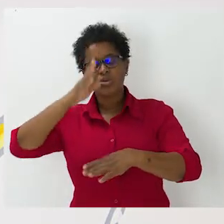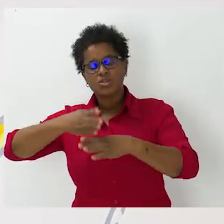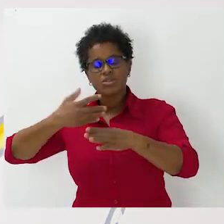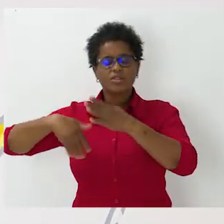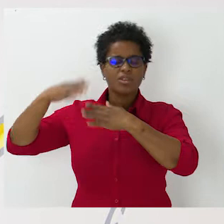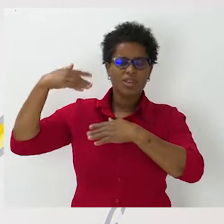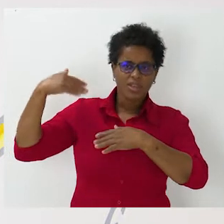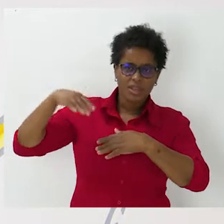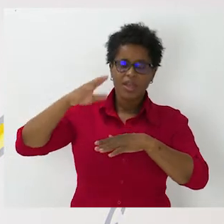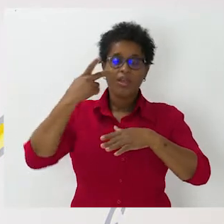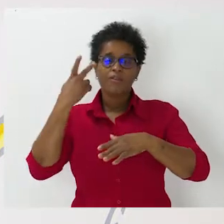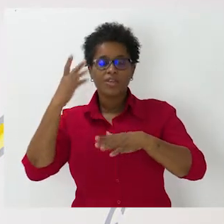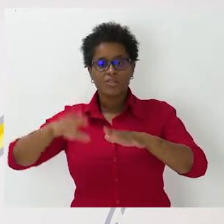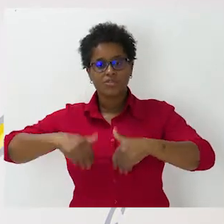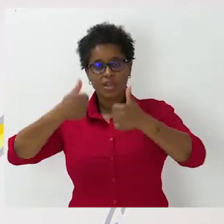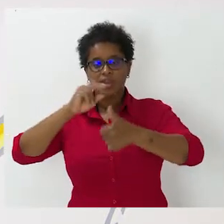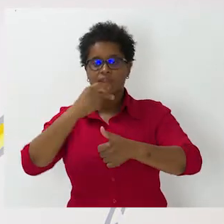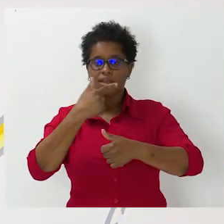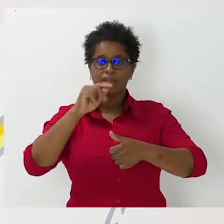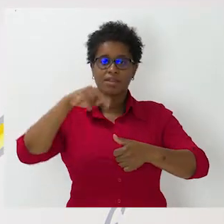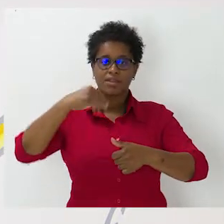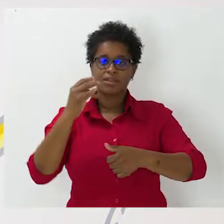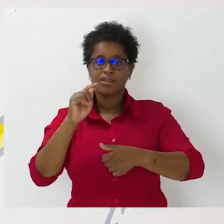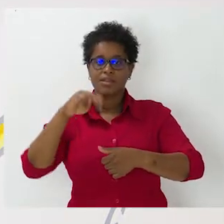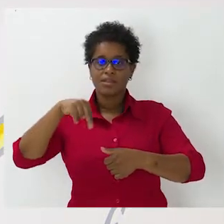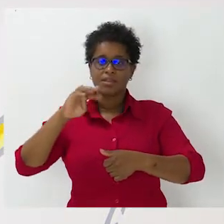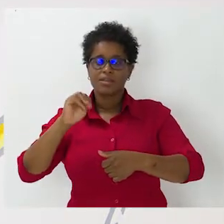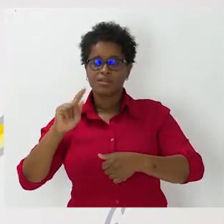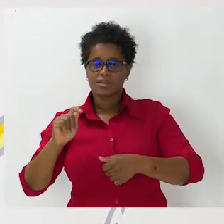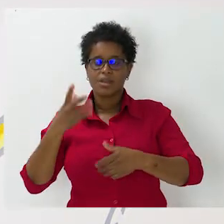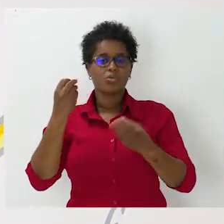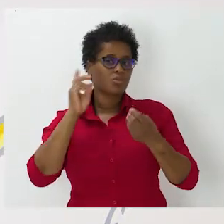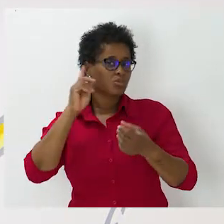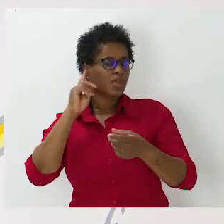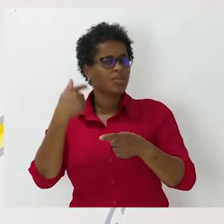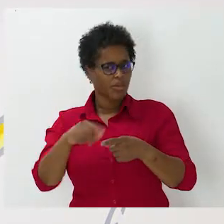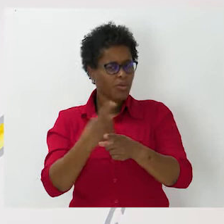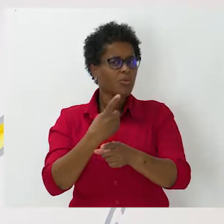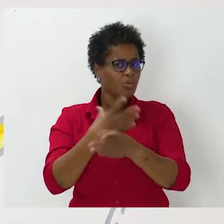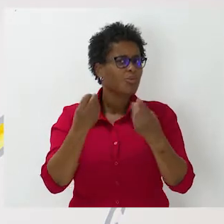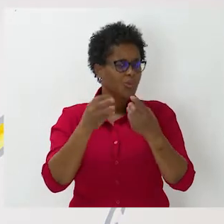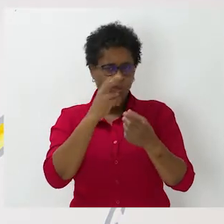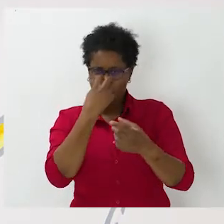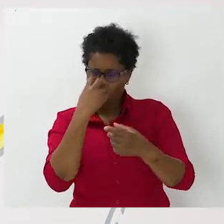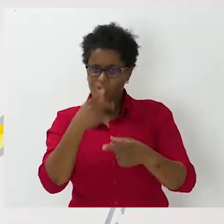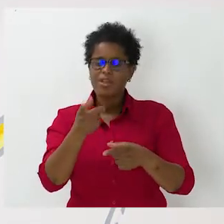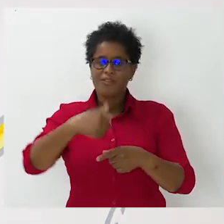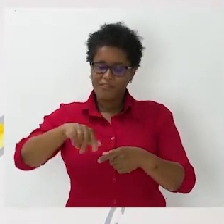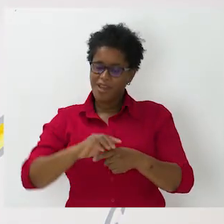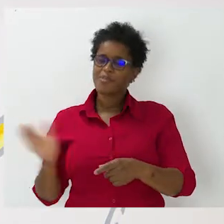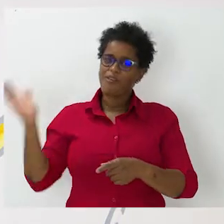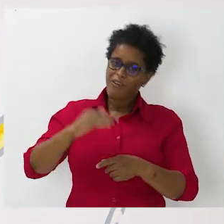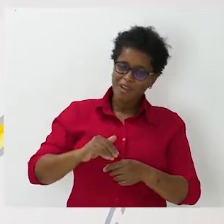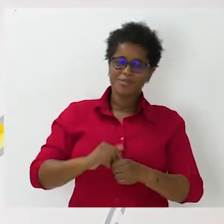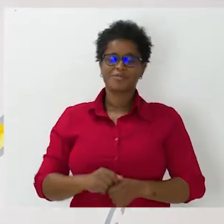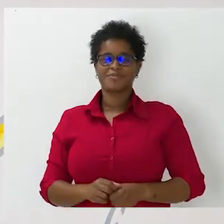a vida na sociedade ateniense. Muito importante, tem algo muito curioso, por isso vamos,